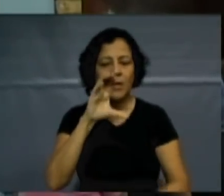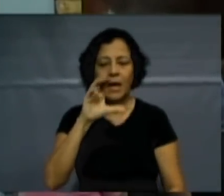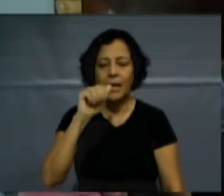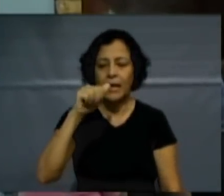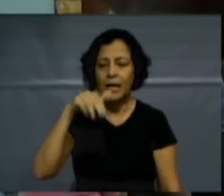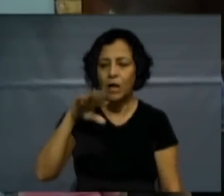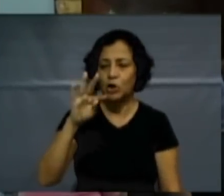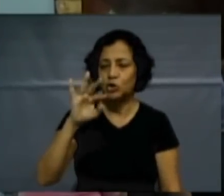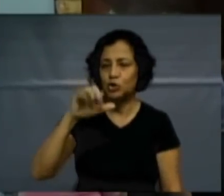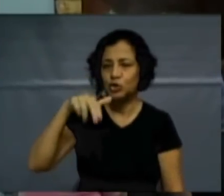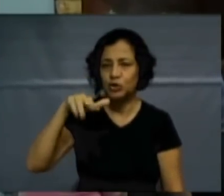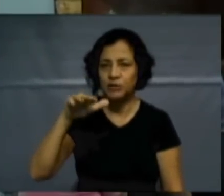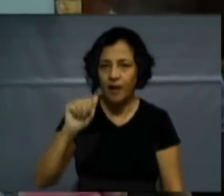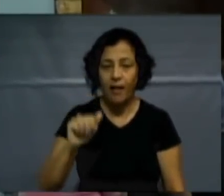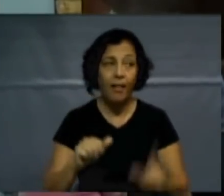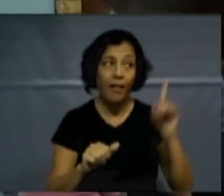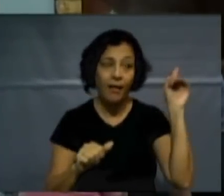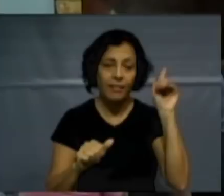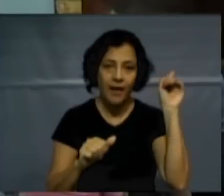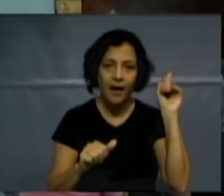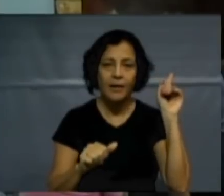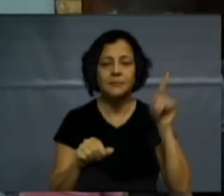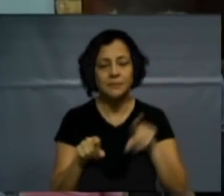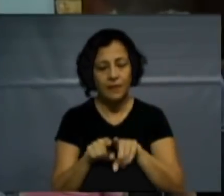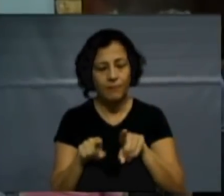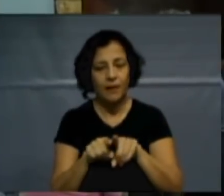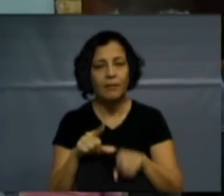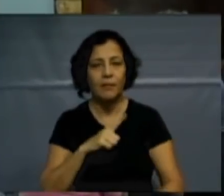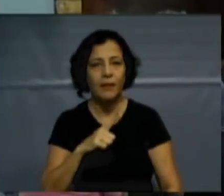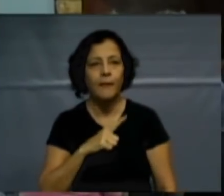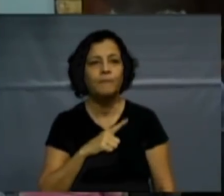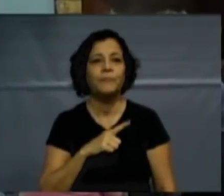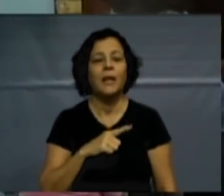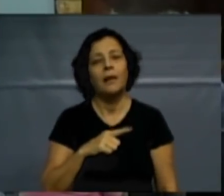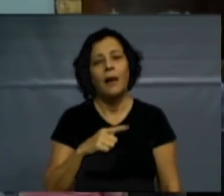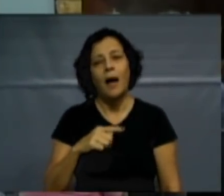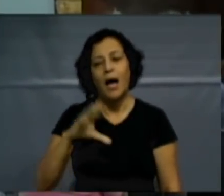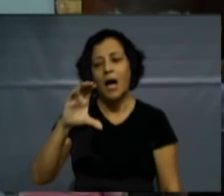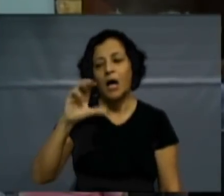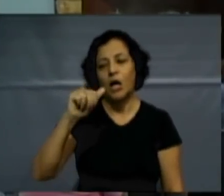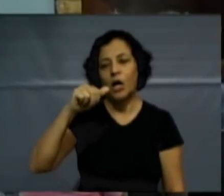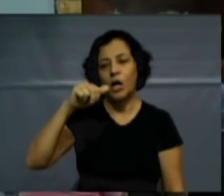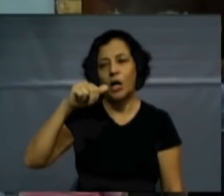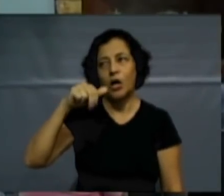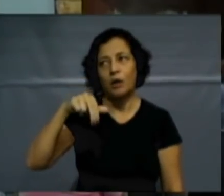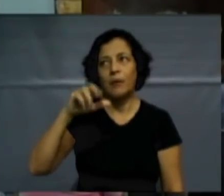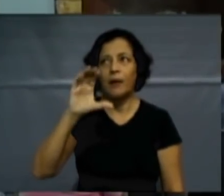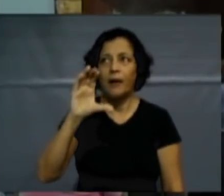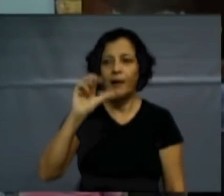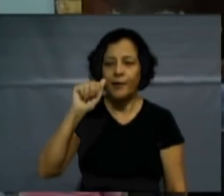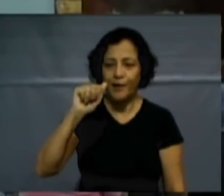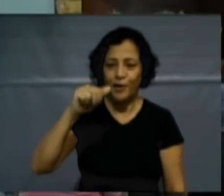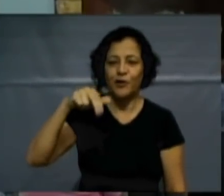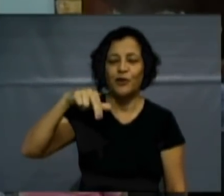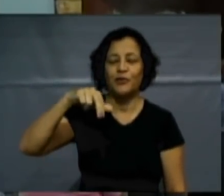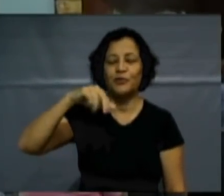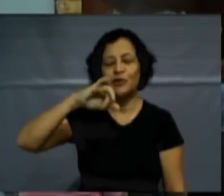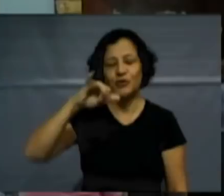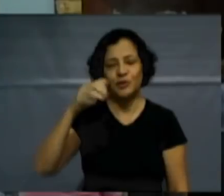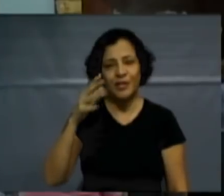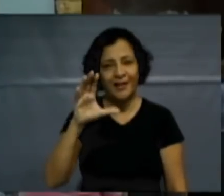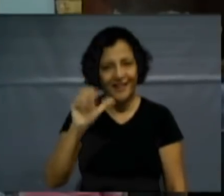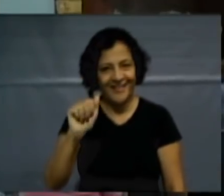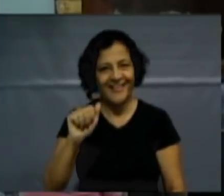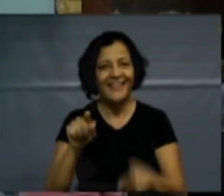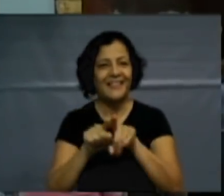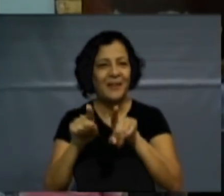mais uma confraternização lá atrás, que nós temos a canjica e a canja. Isso aí é informação do